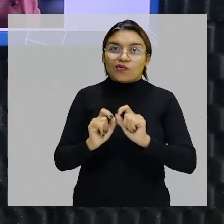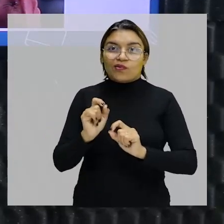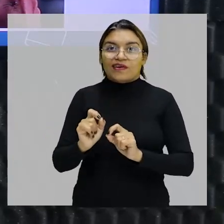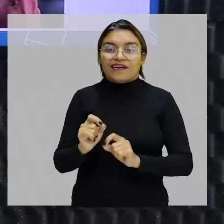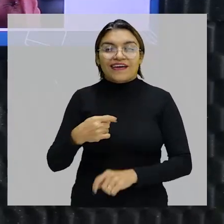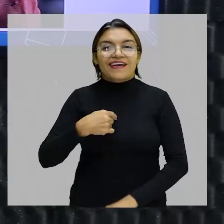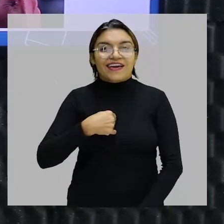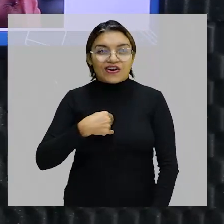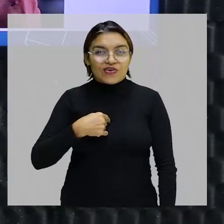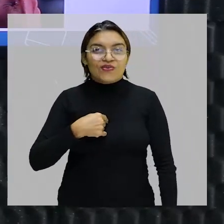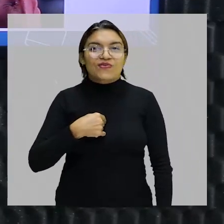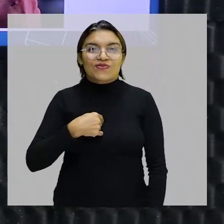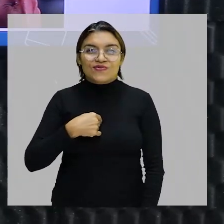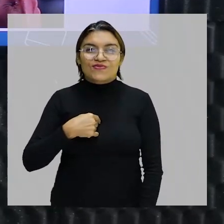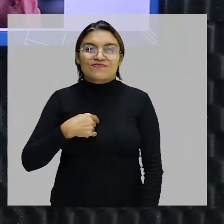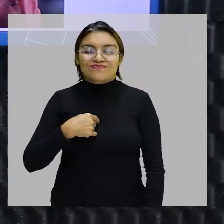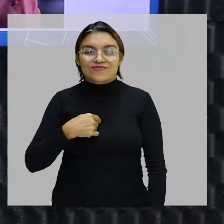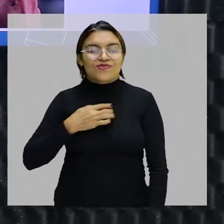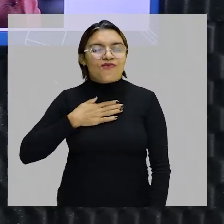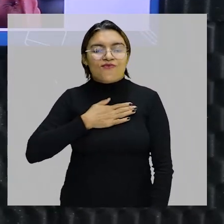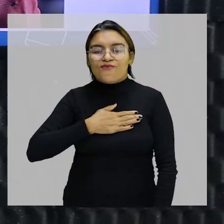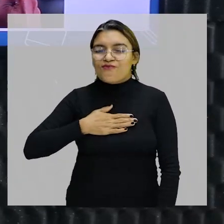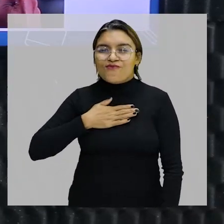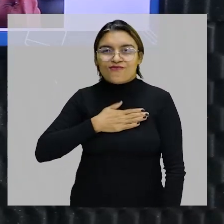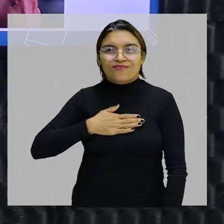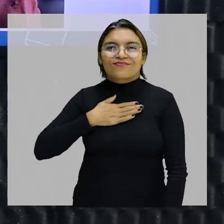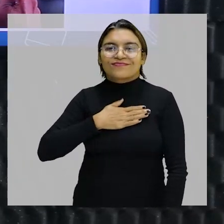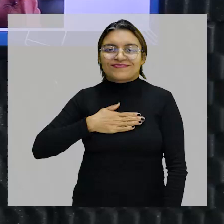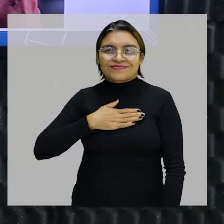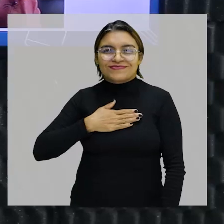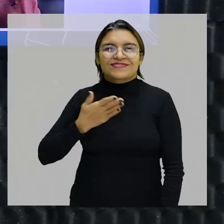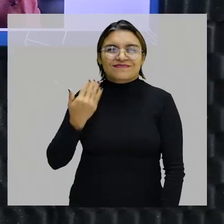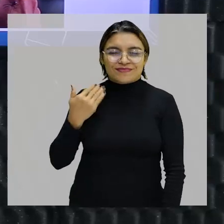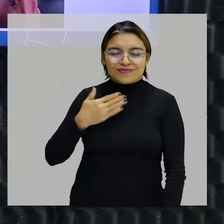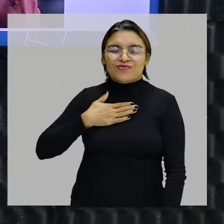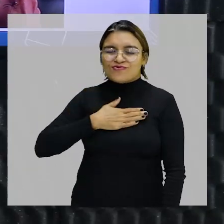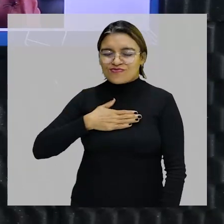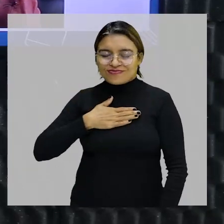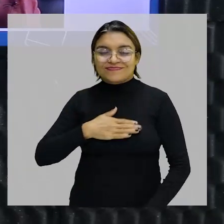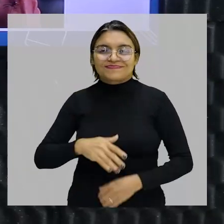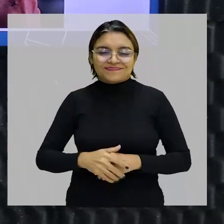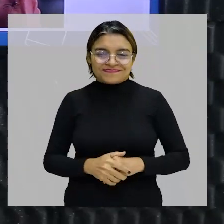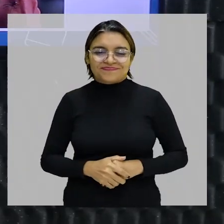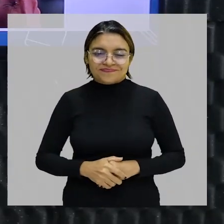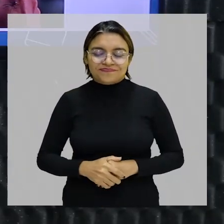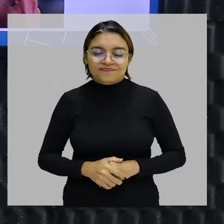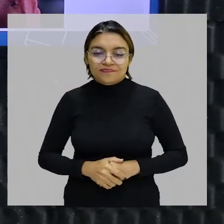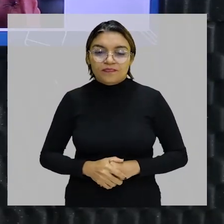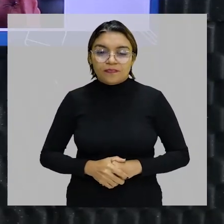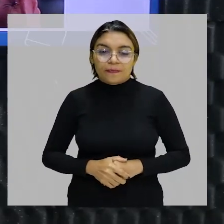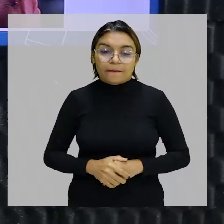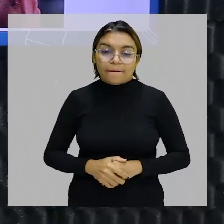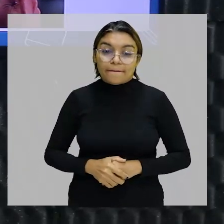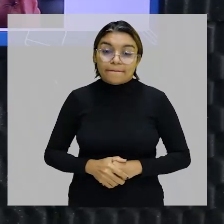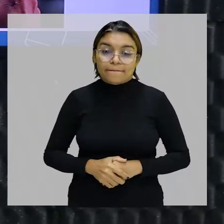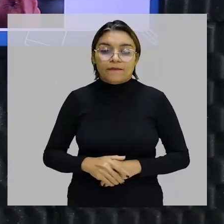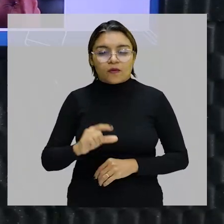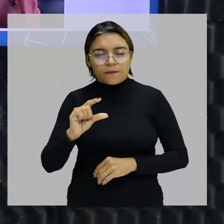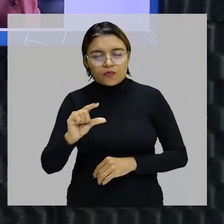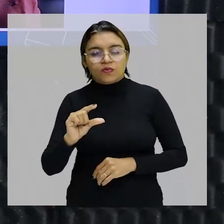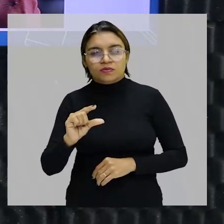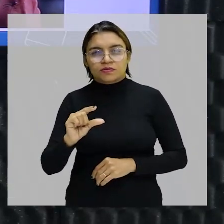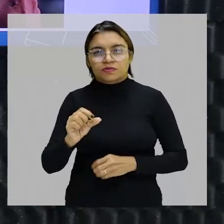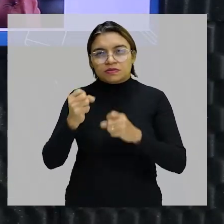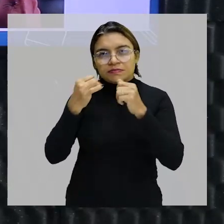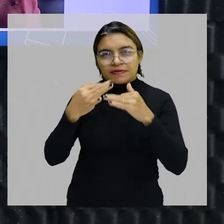era mais fã, eu era muito fã do Homem-Aranha, certo? Bom, um pouquinho sobre o